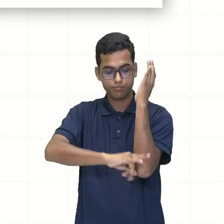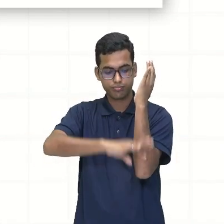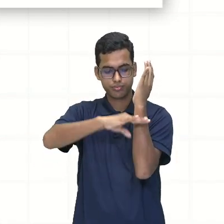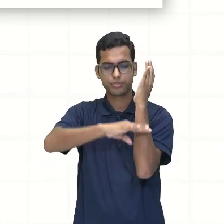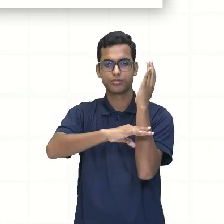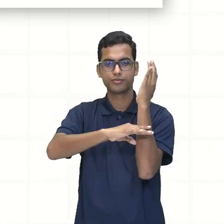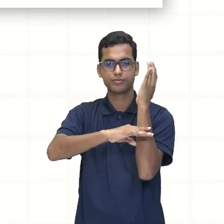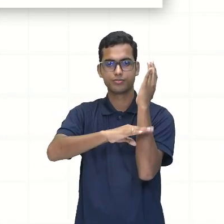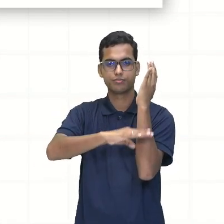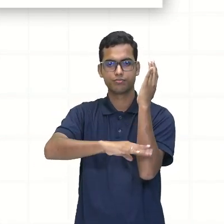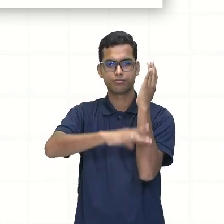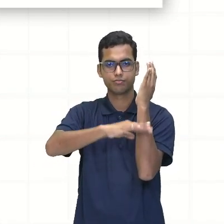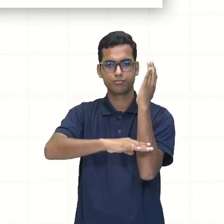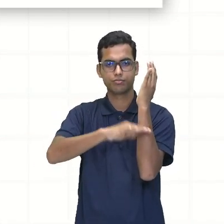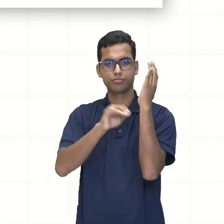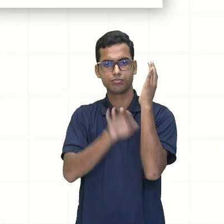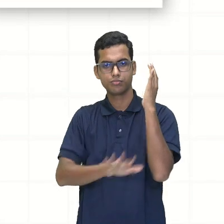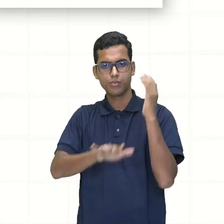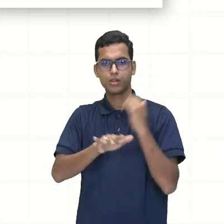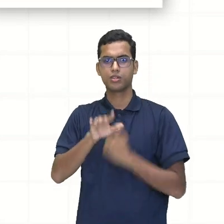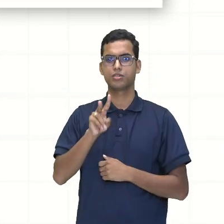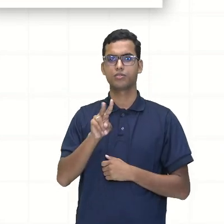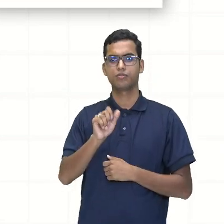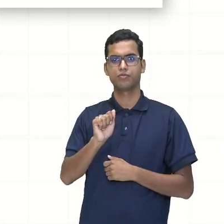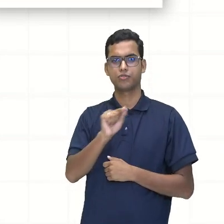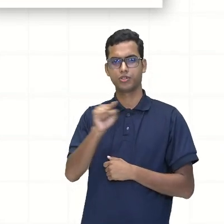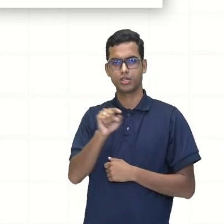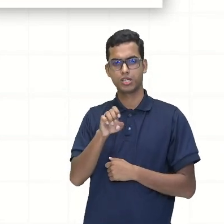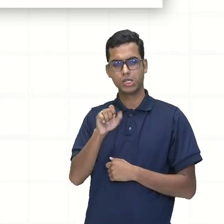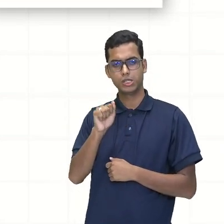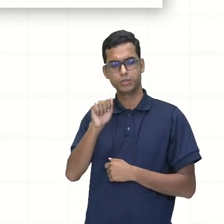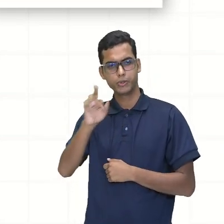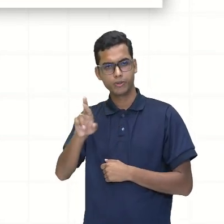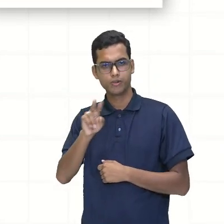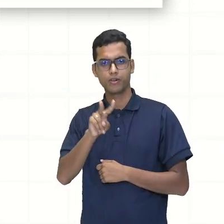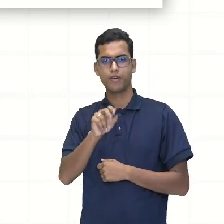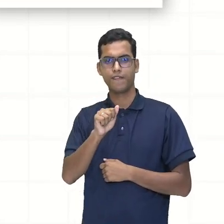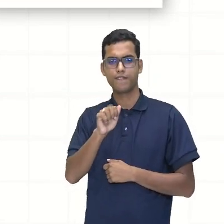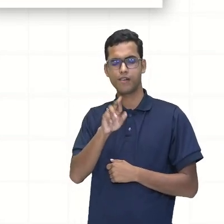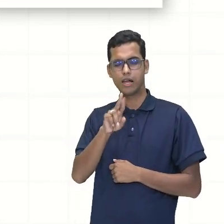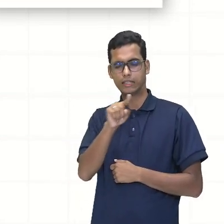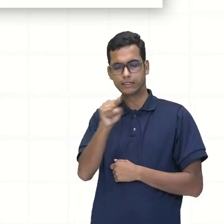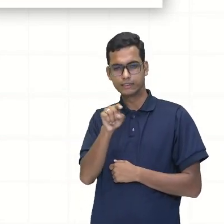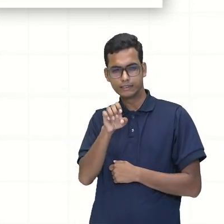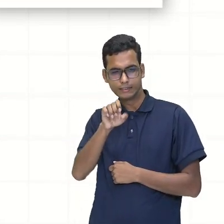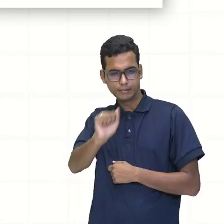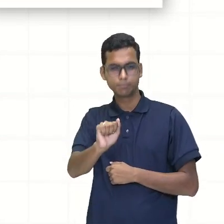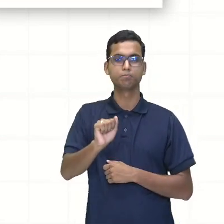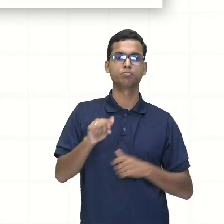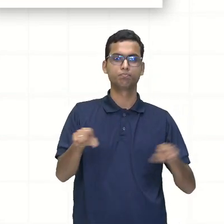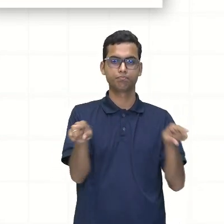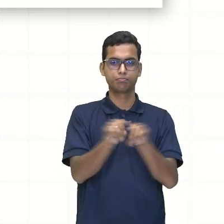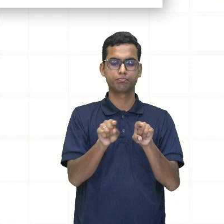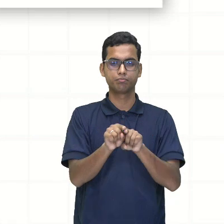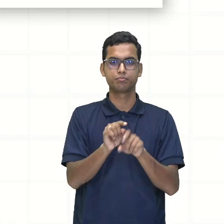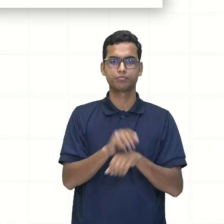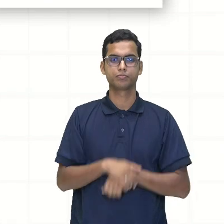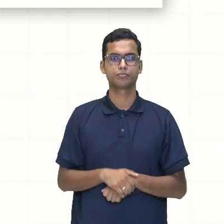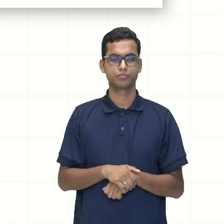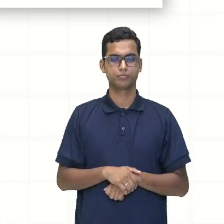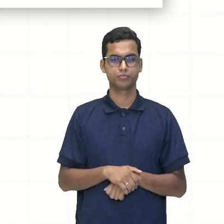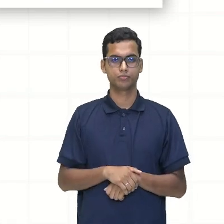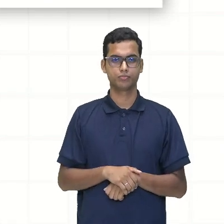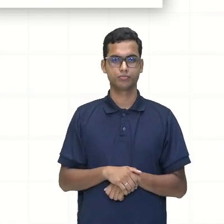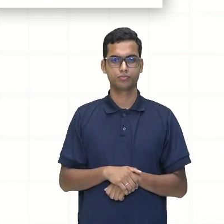ela fica inundada e quando há a vazante, ou seja, o período de seca, essa área ela